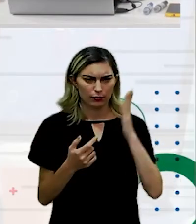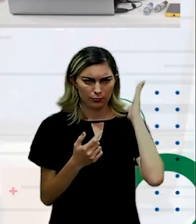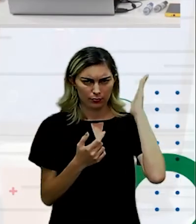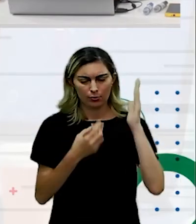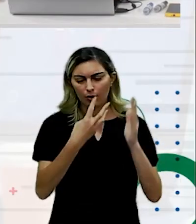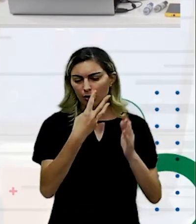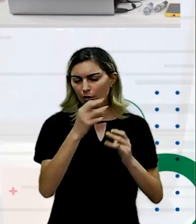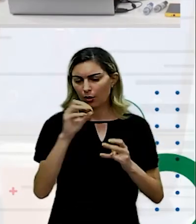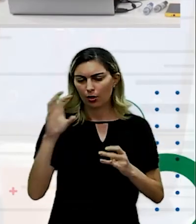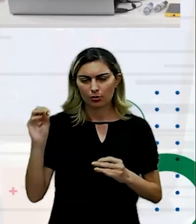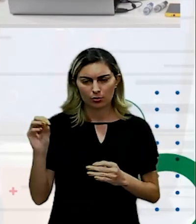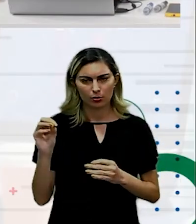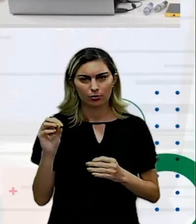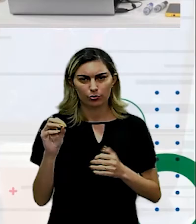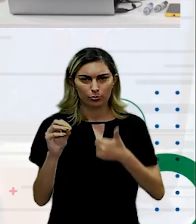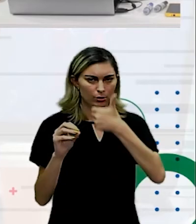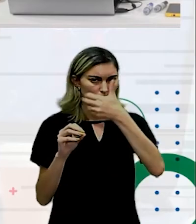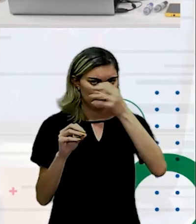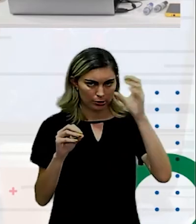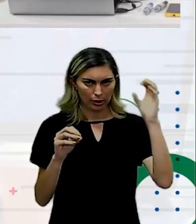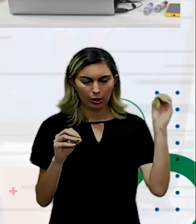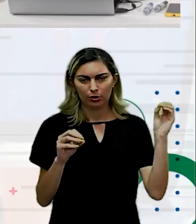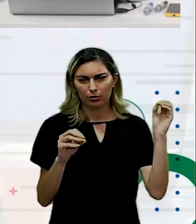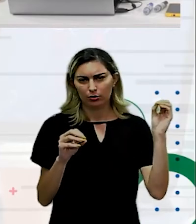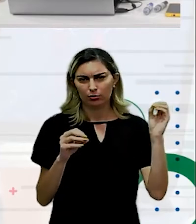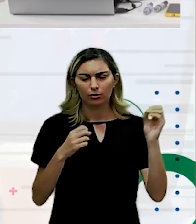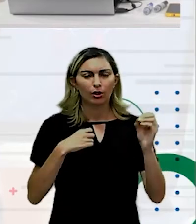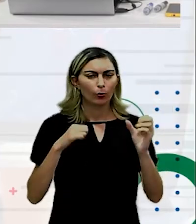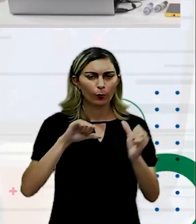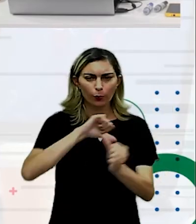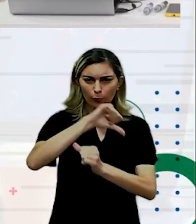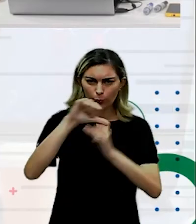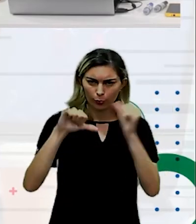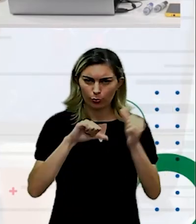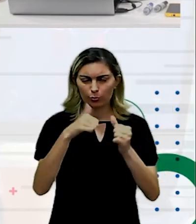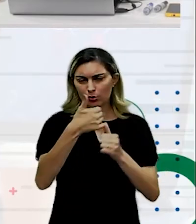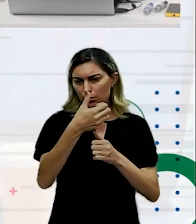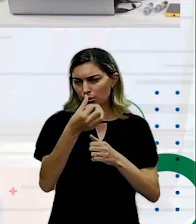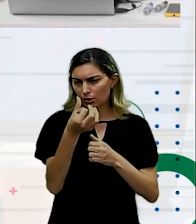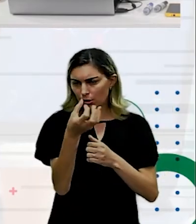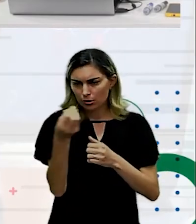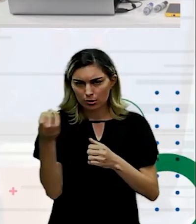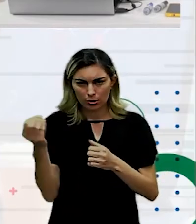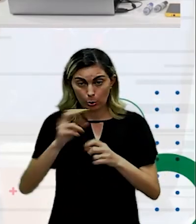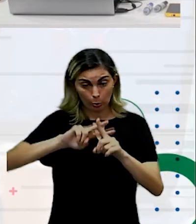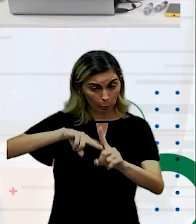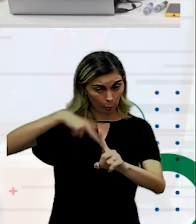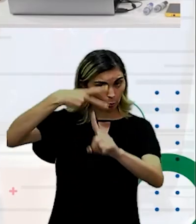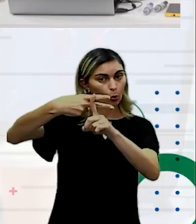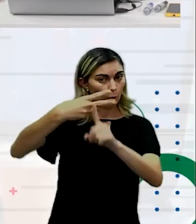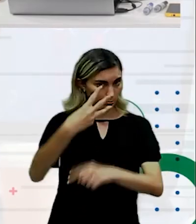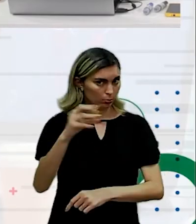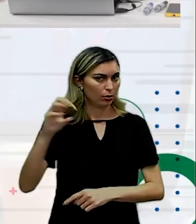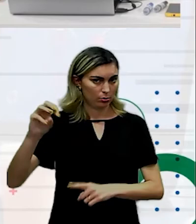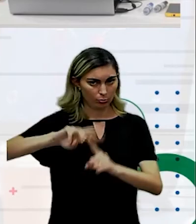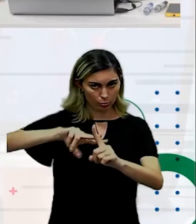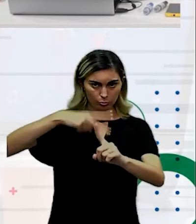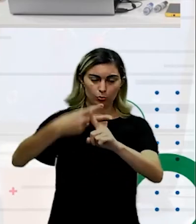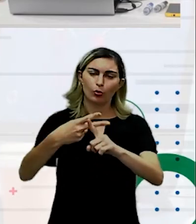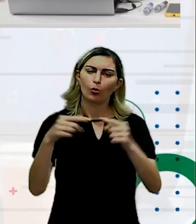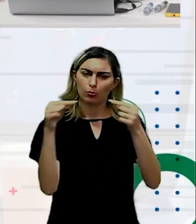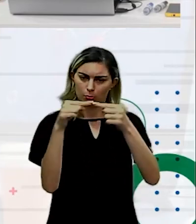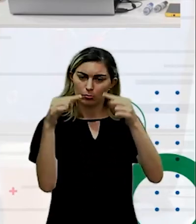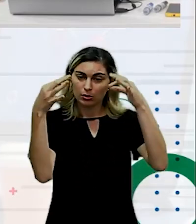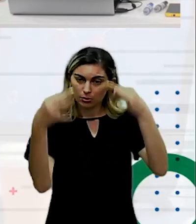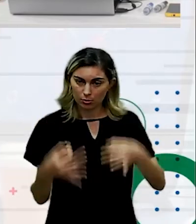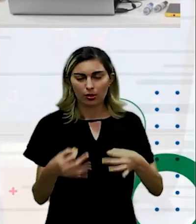300 e 100, aqui, quando eu altero para 600, ou seja, o dobro de 300, o ideal é que,